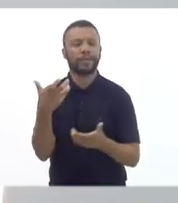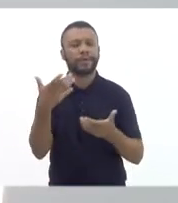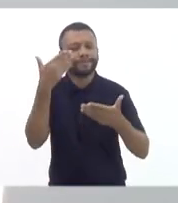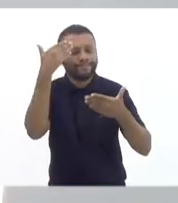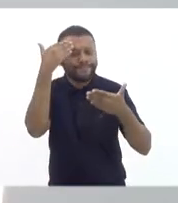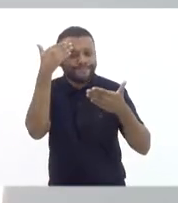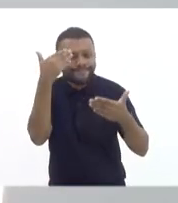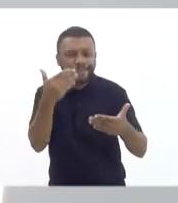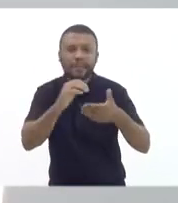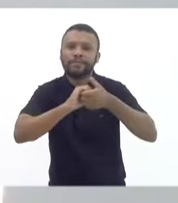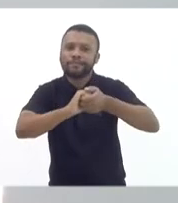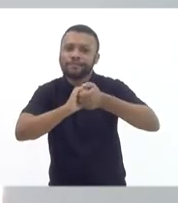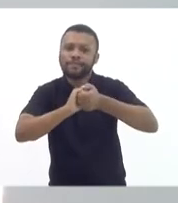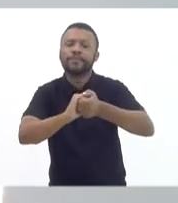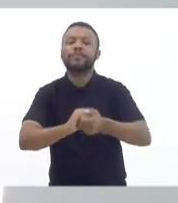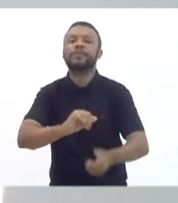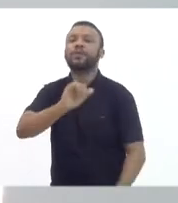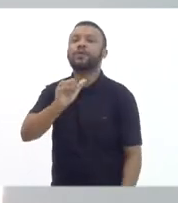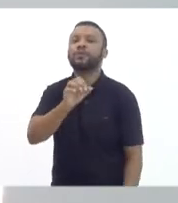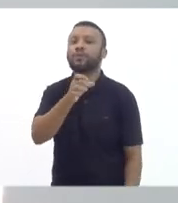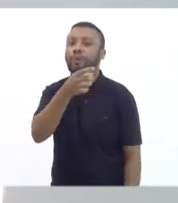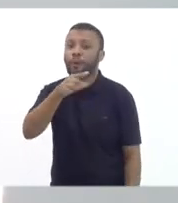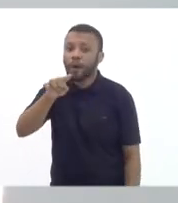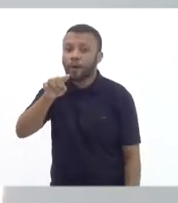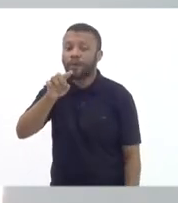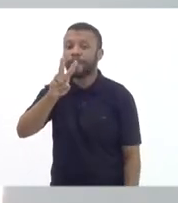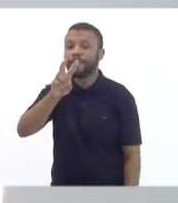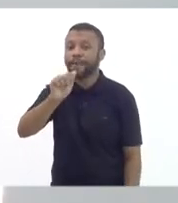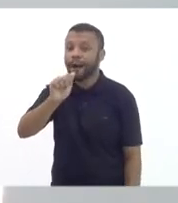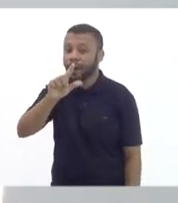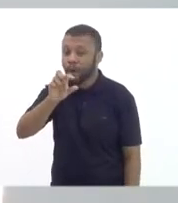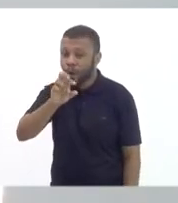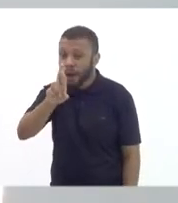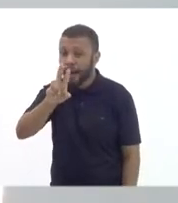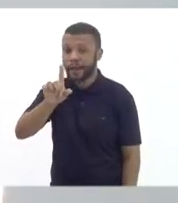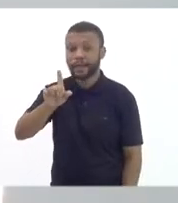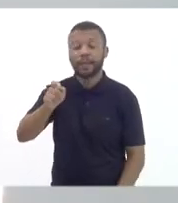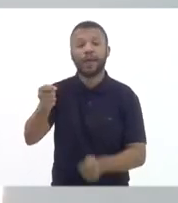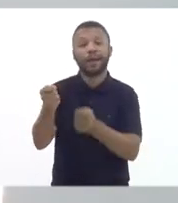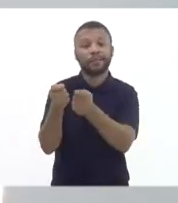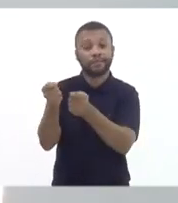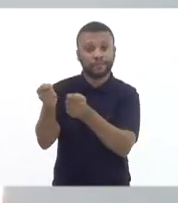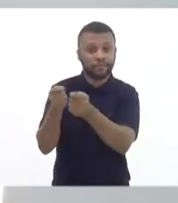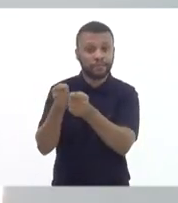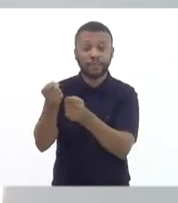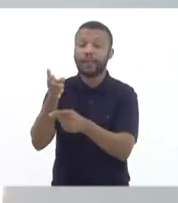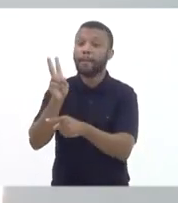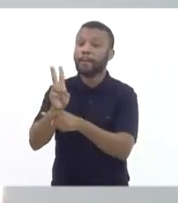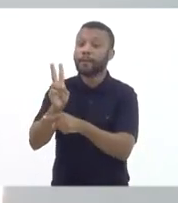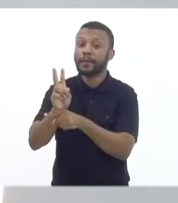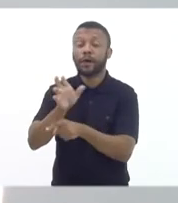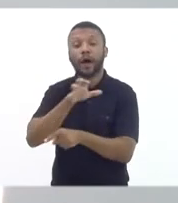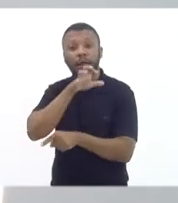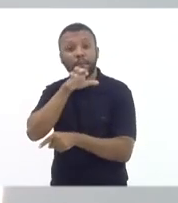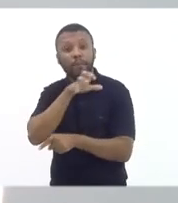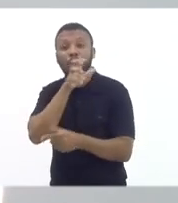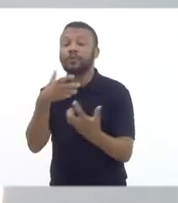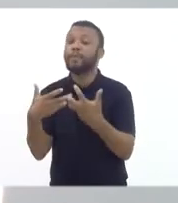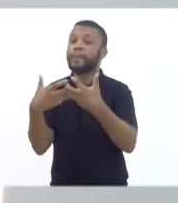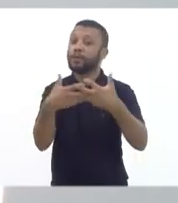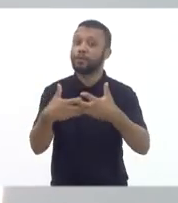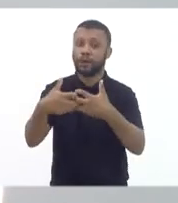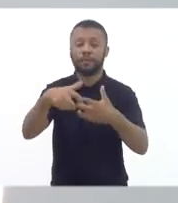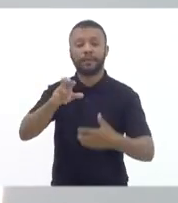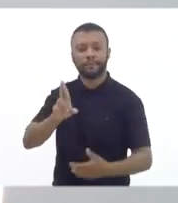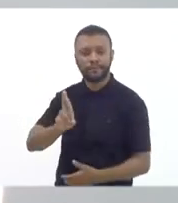que acabou de sair da gestão dificílima, que foi a gestão da proteção animal de Petrópolis. Ele que estava à